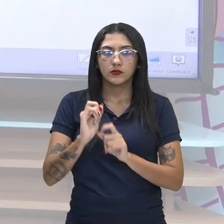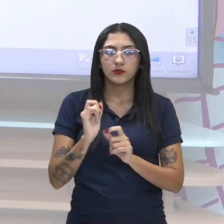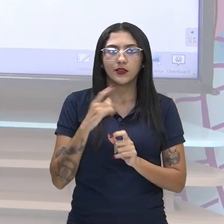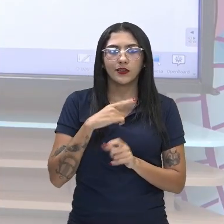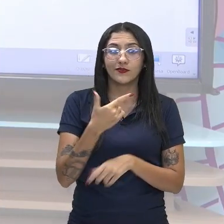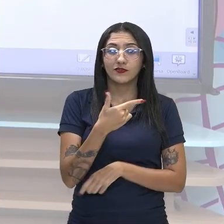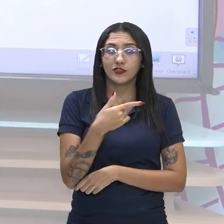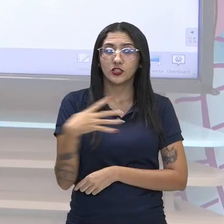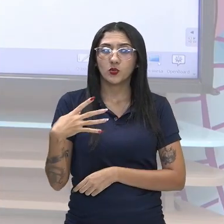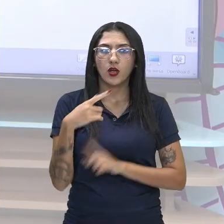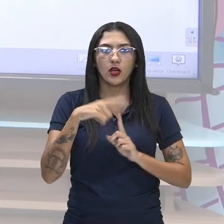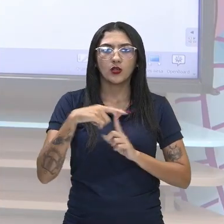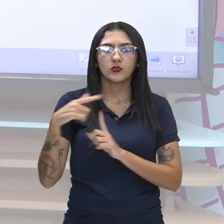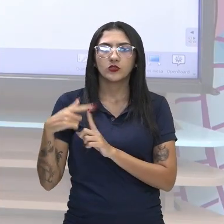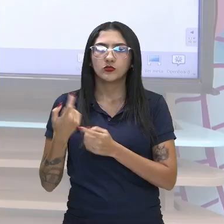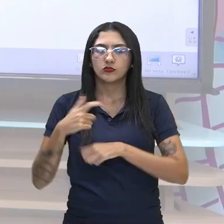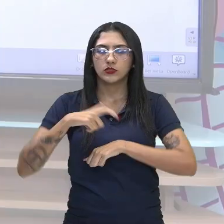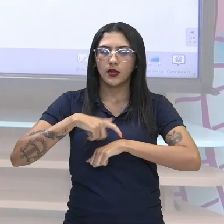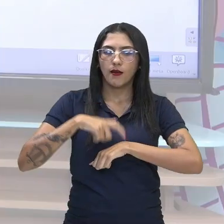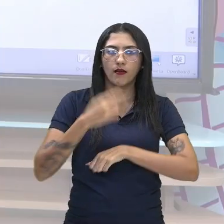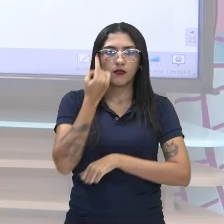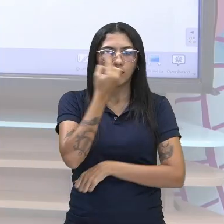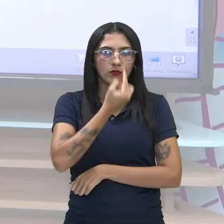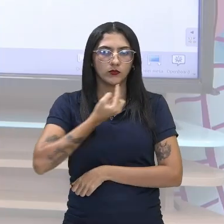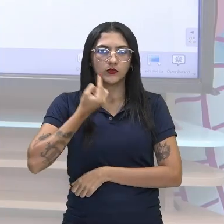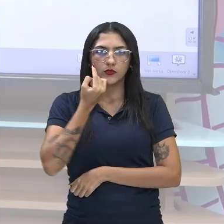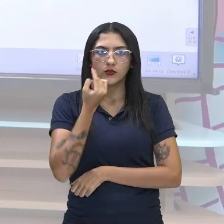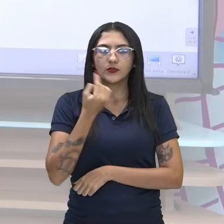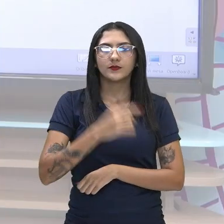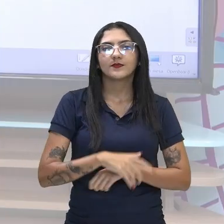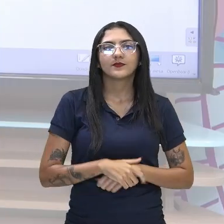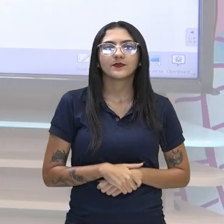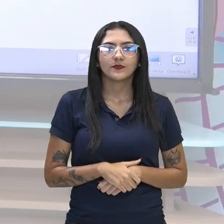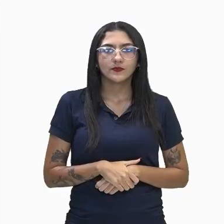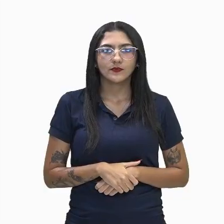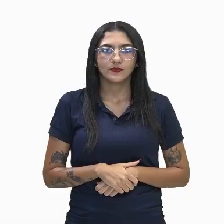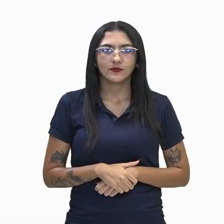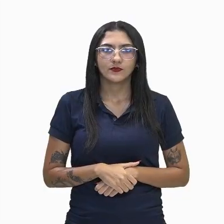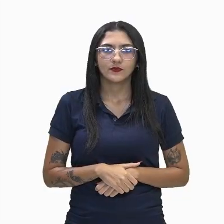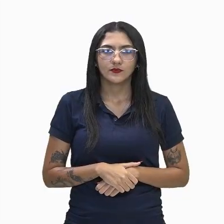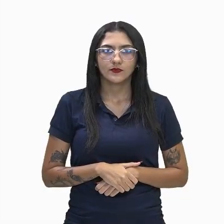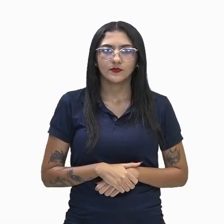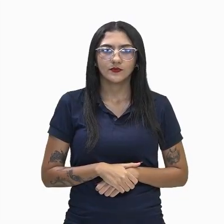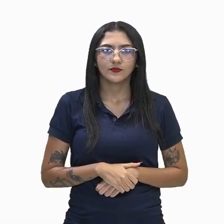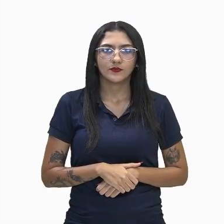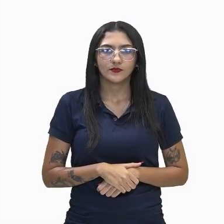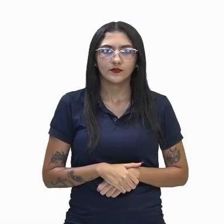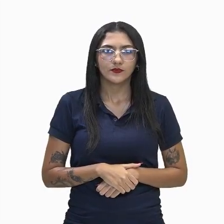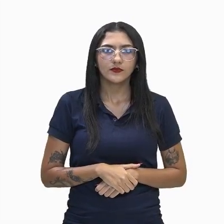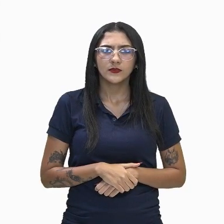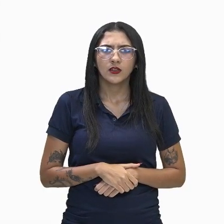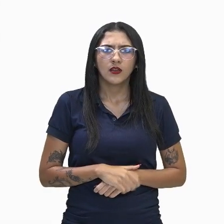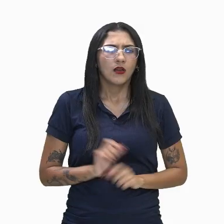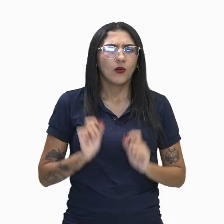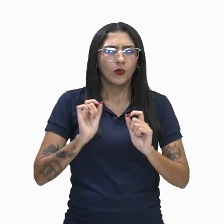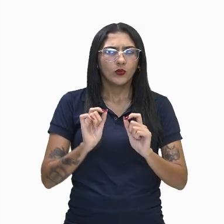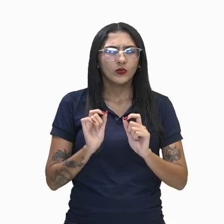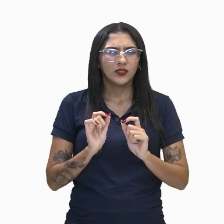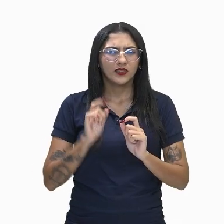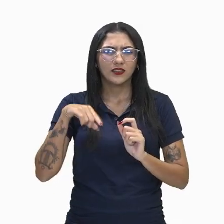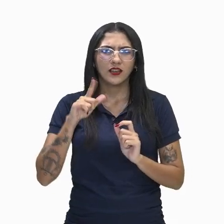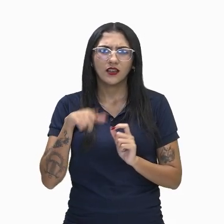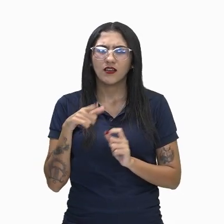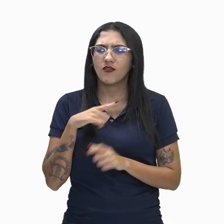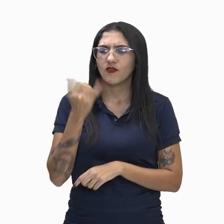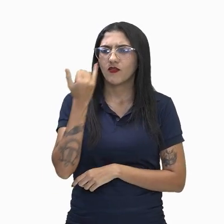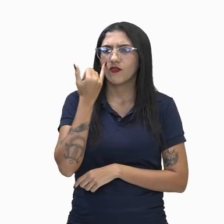aí do nosso planeta. E aí nós temos as coordenadas geográficas. O que são coordenadas geográficas,